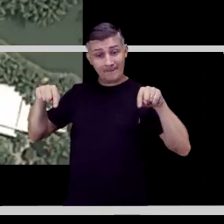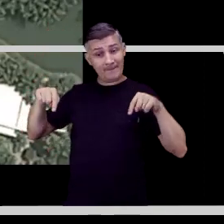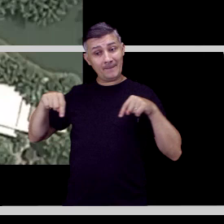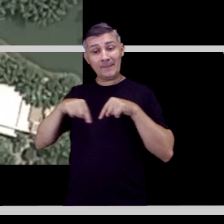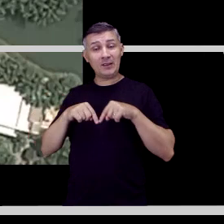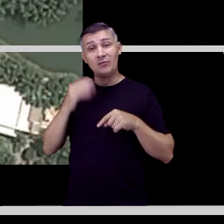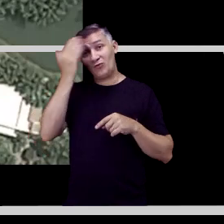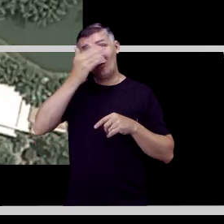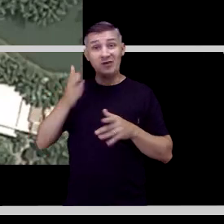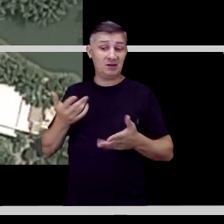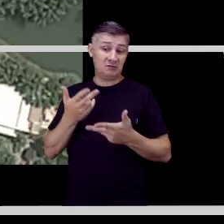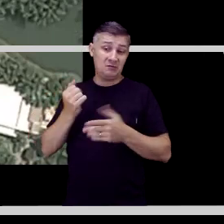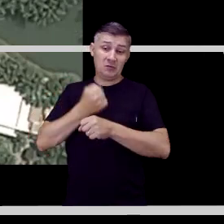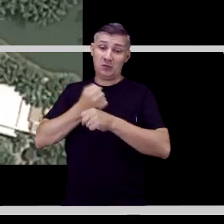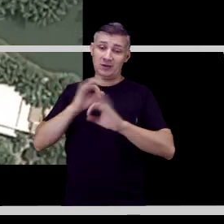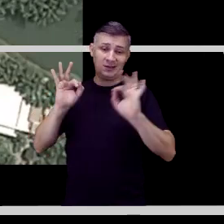edifício.